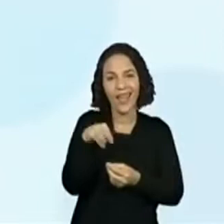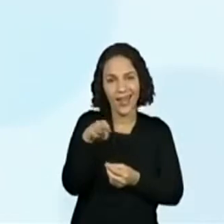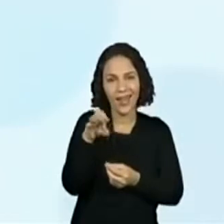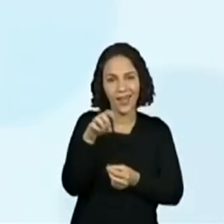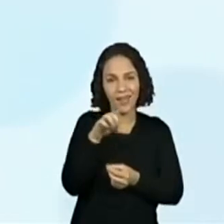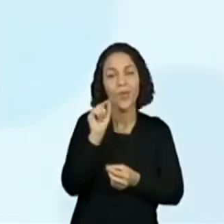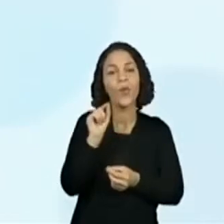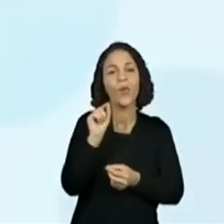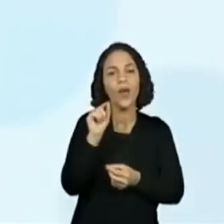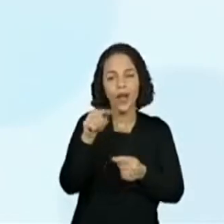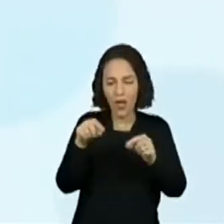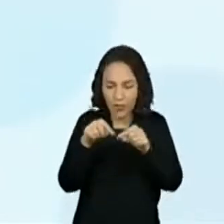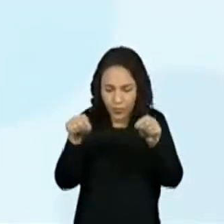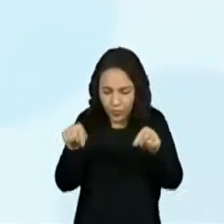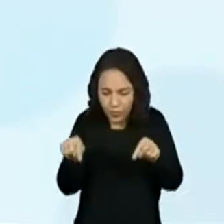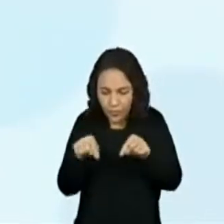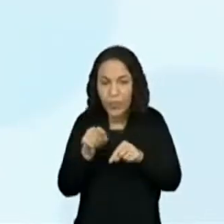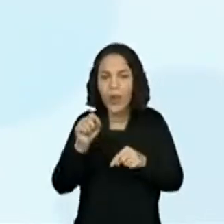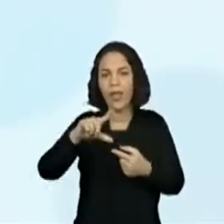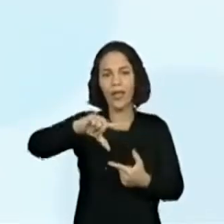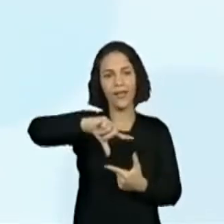Retângulo. Retângulo.